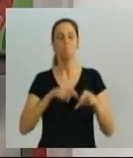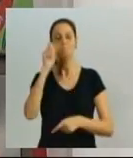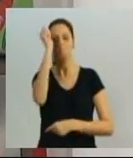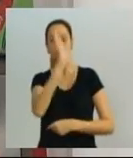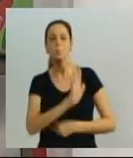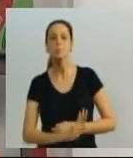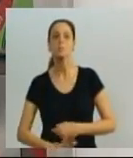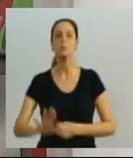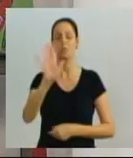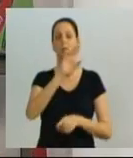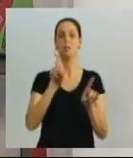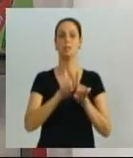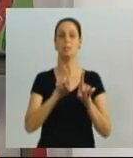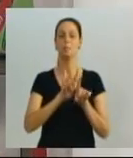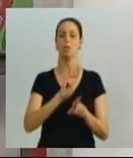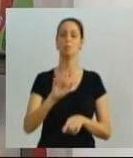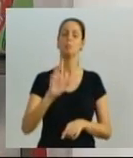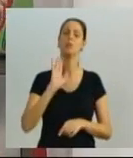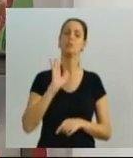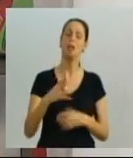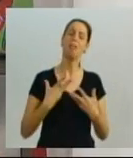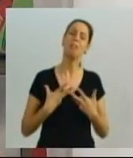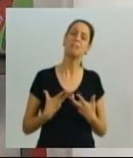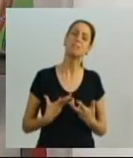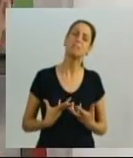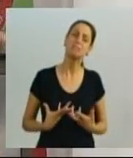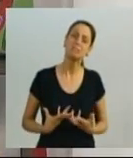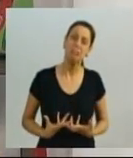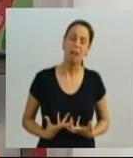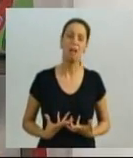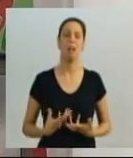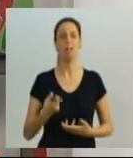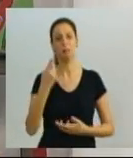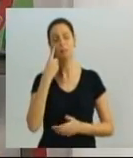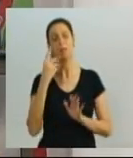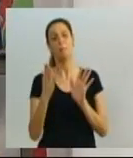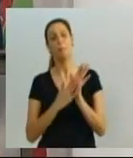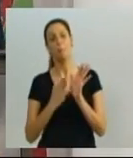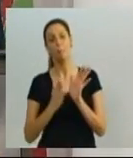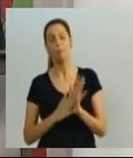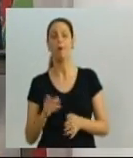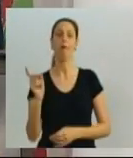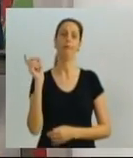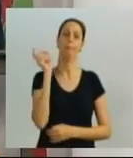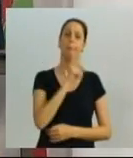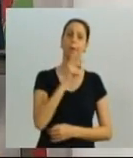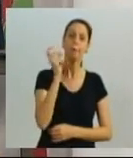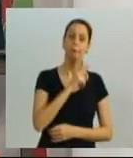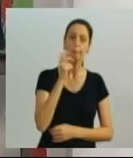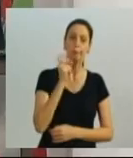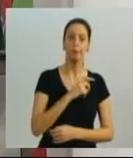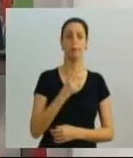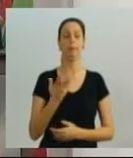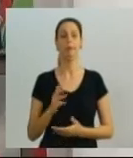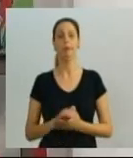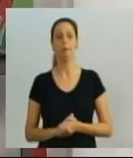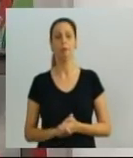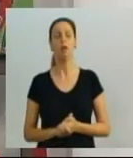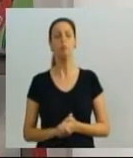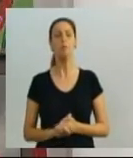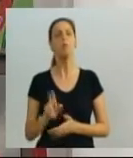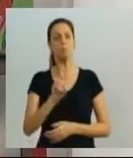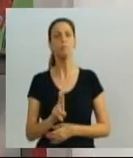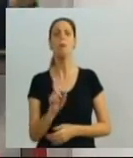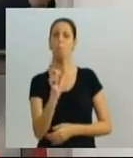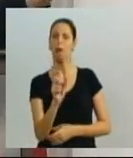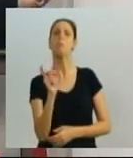de Blumenau, está cansado do quê, amigo? De proposta, de mentira. Mentira. Eu vou usar esse adjetivo, não